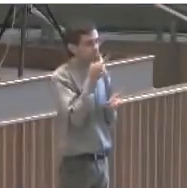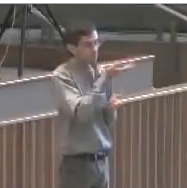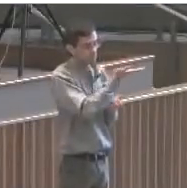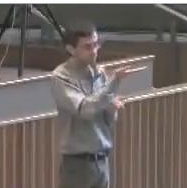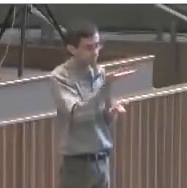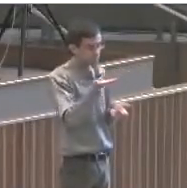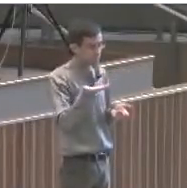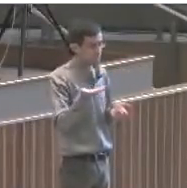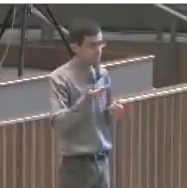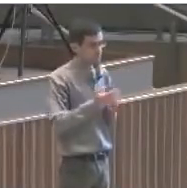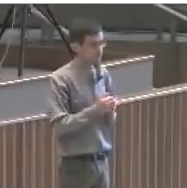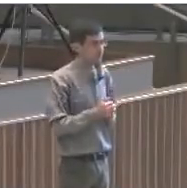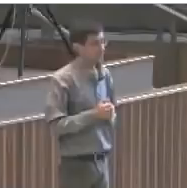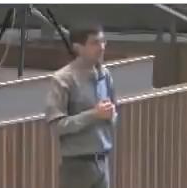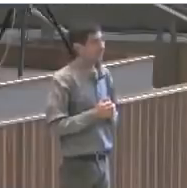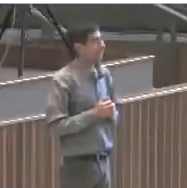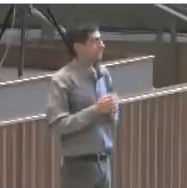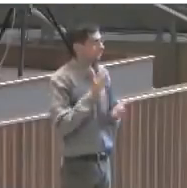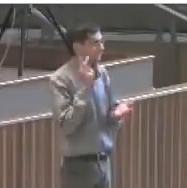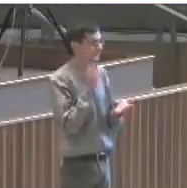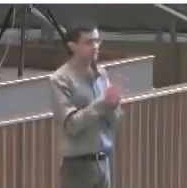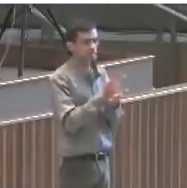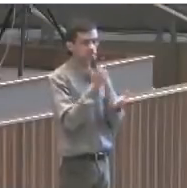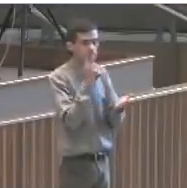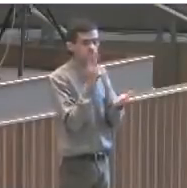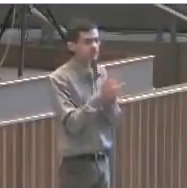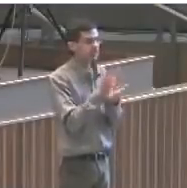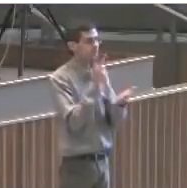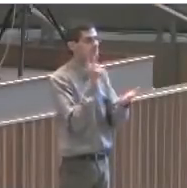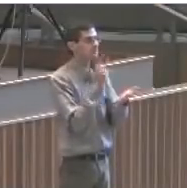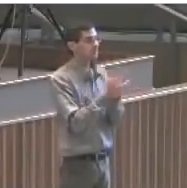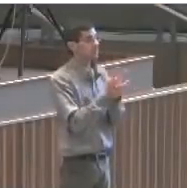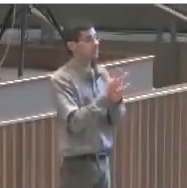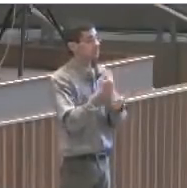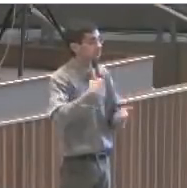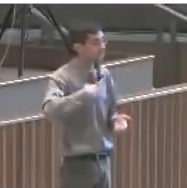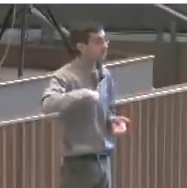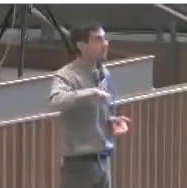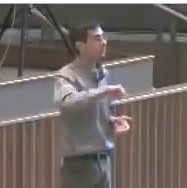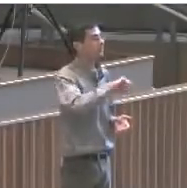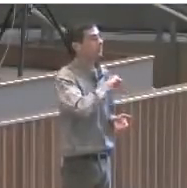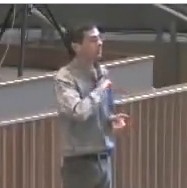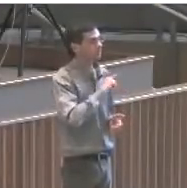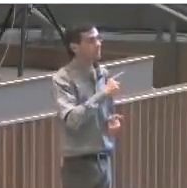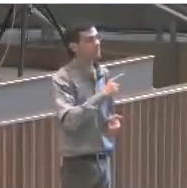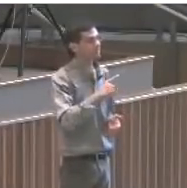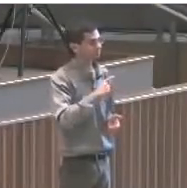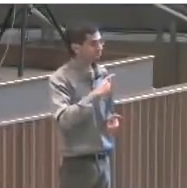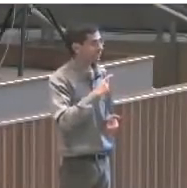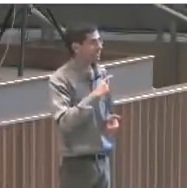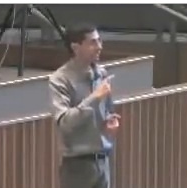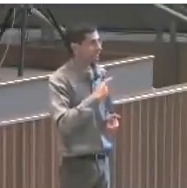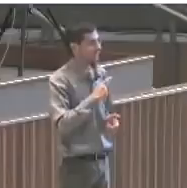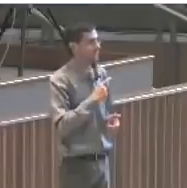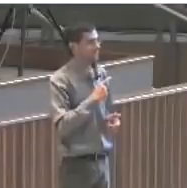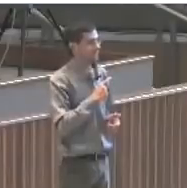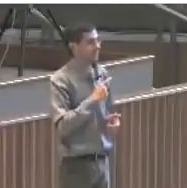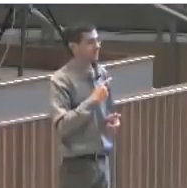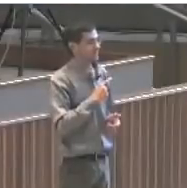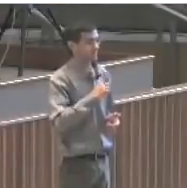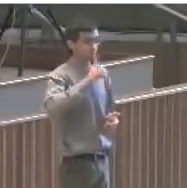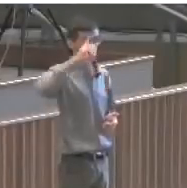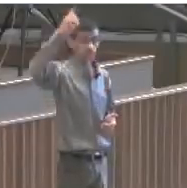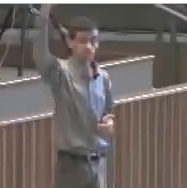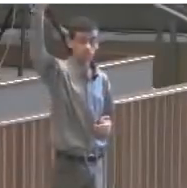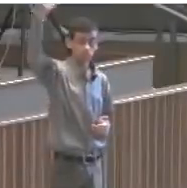o tempo todo nós enfrentamos esse dilema o que deus nos falou